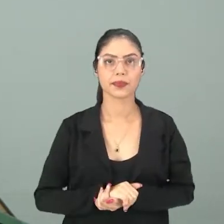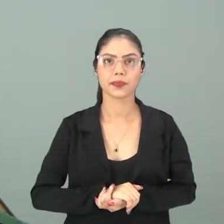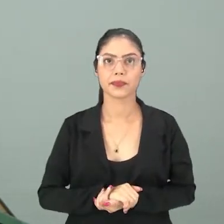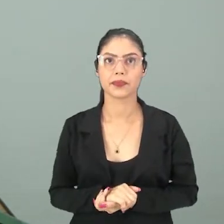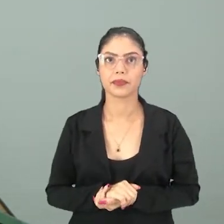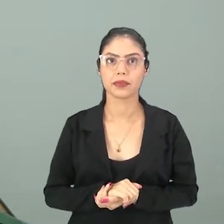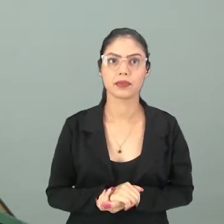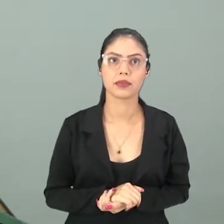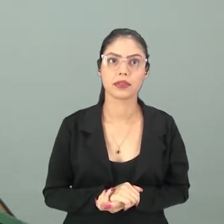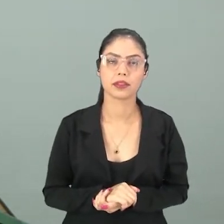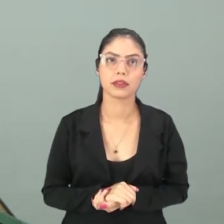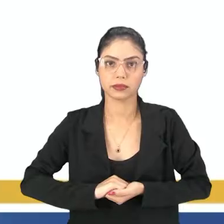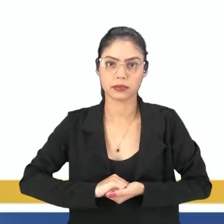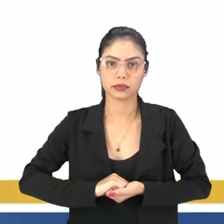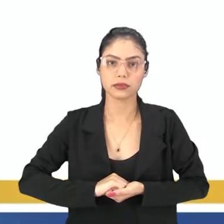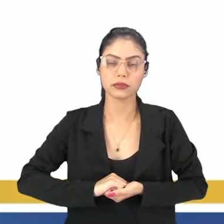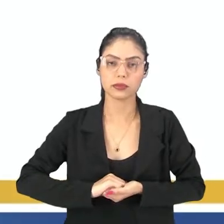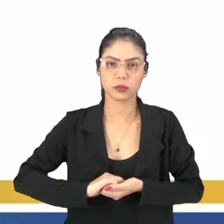telinha.